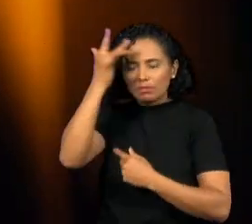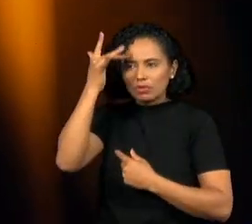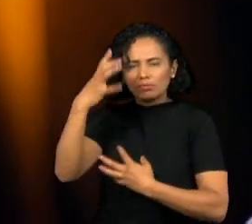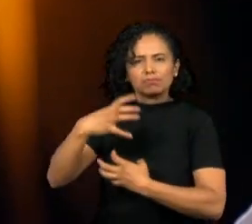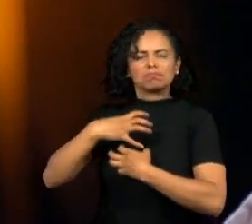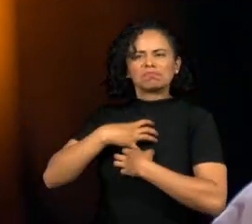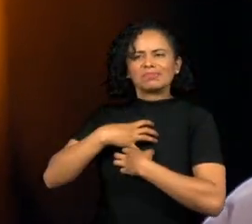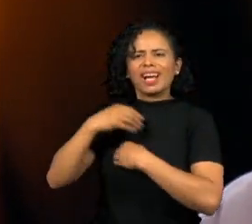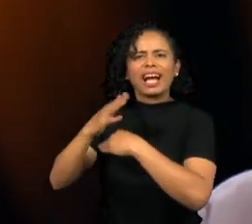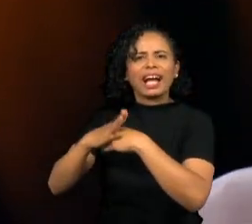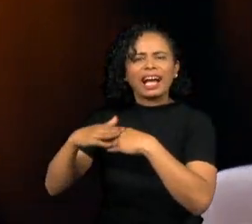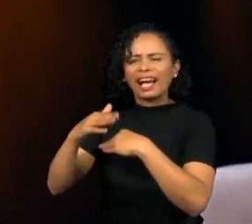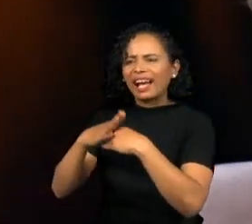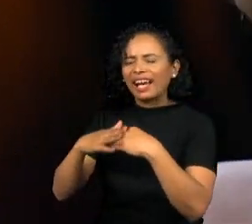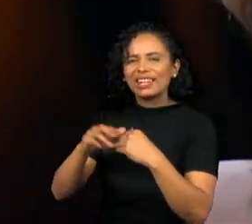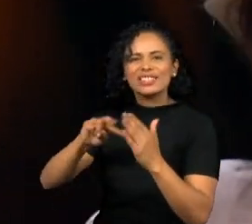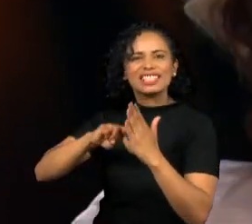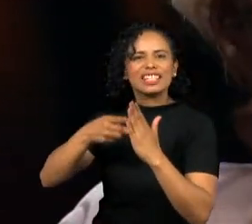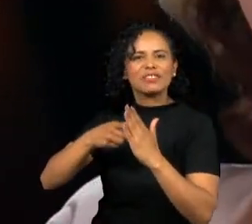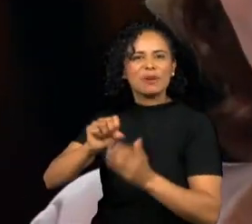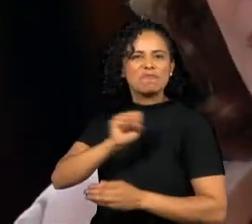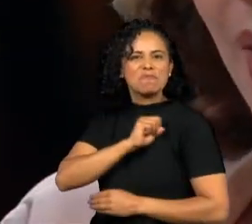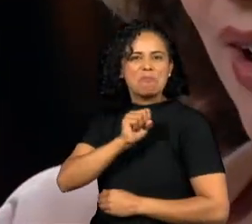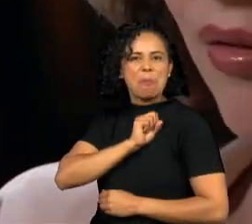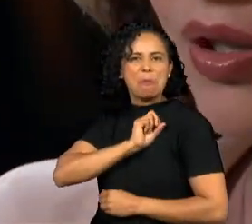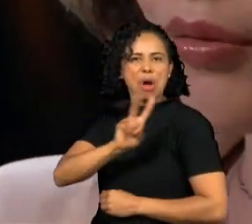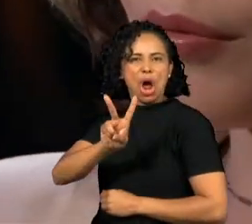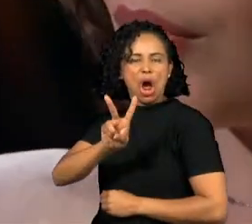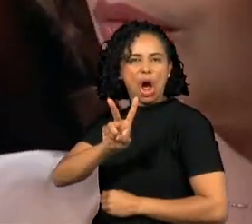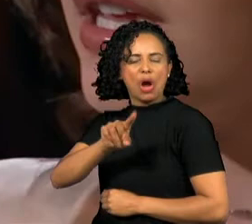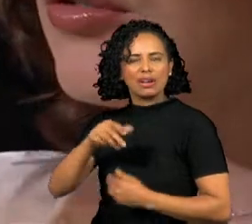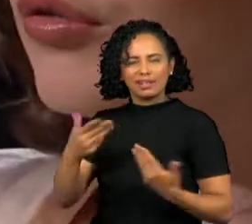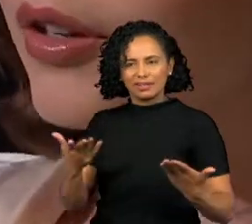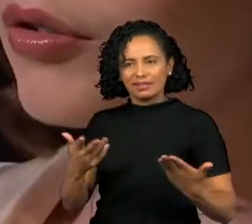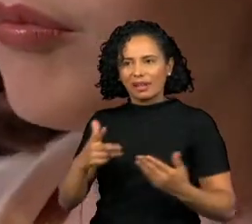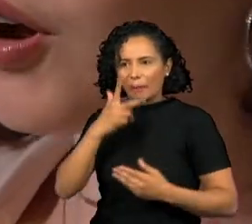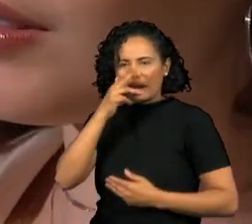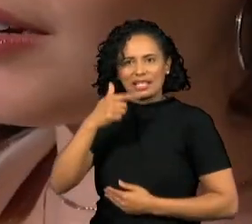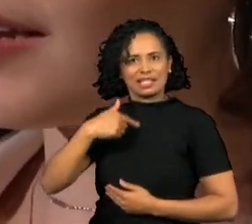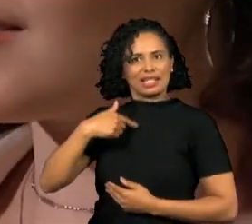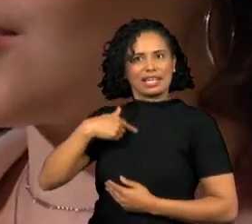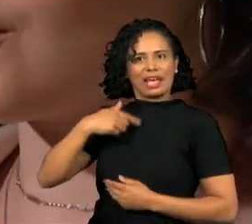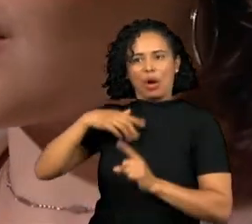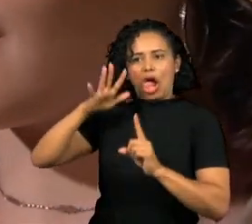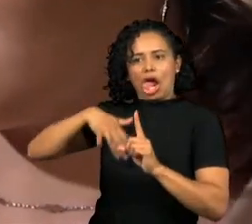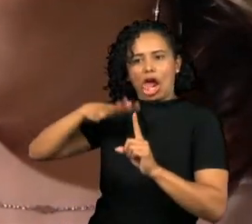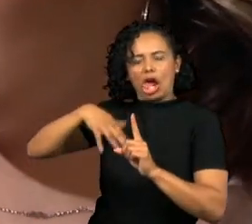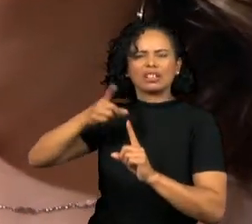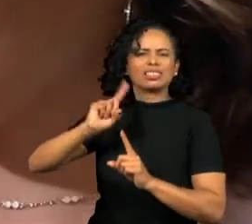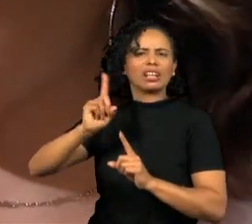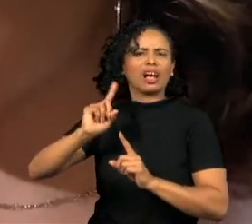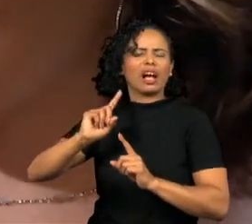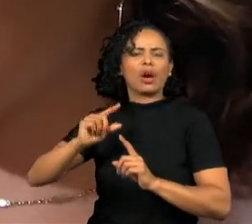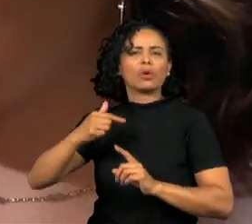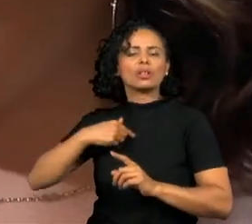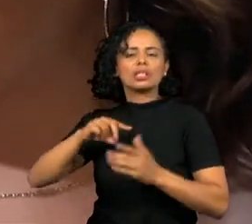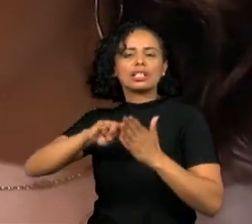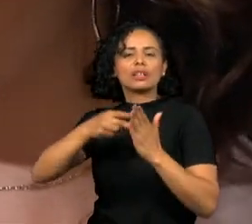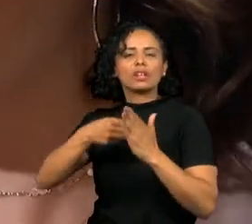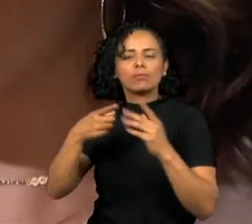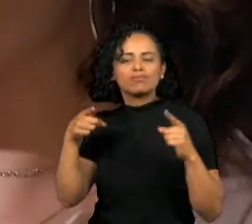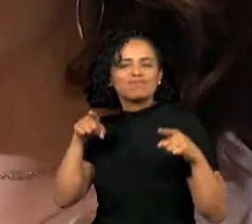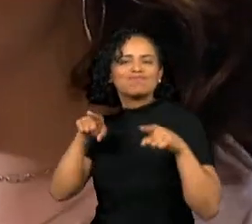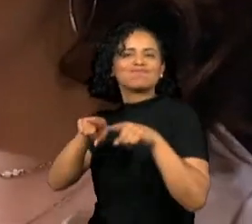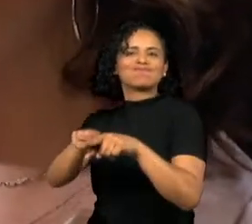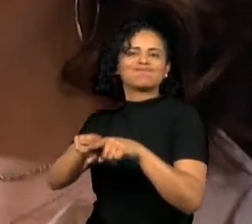para mim então como se eu fosse um brother não é como se eu sei lá fosse um ídolo eu sou um brother que ela assiste tá ligado não é como se ela me